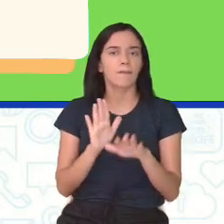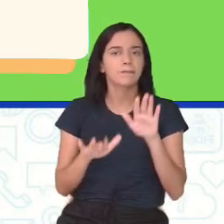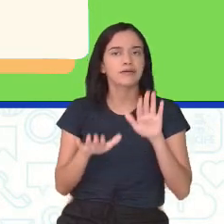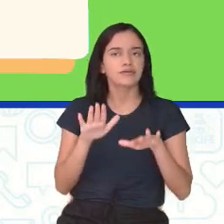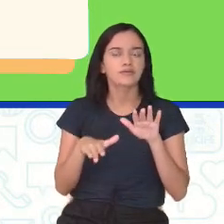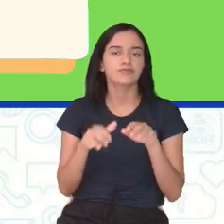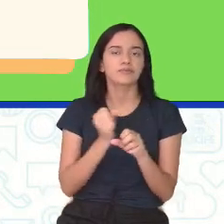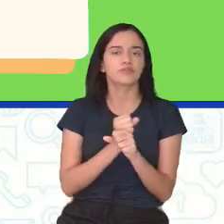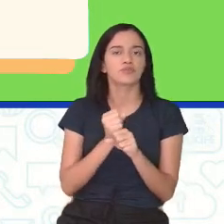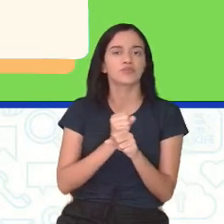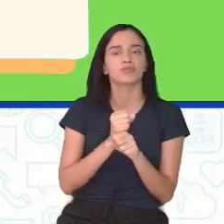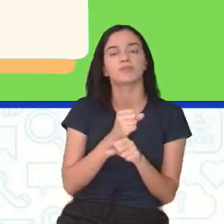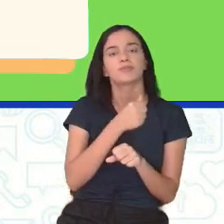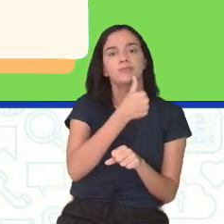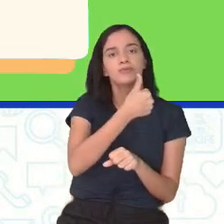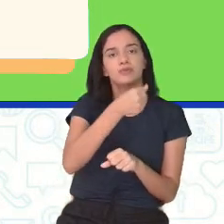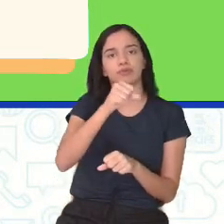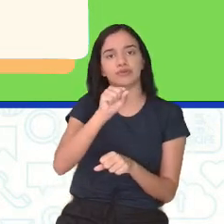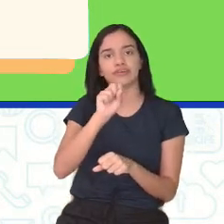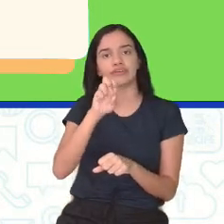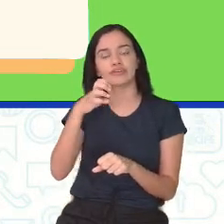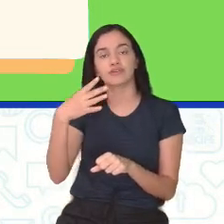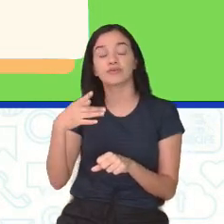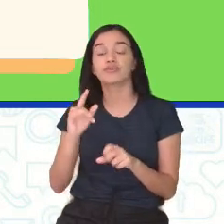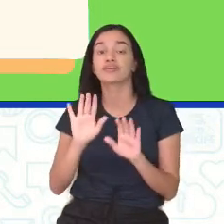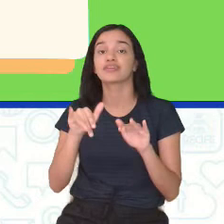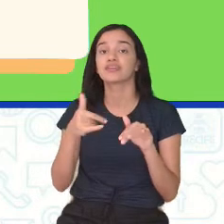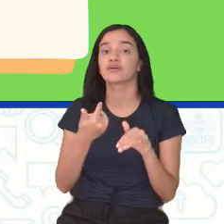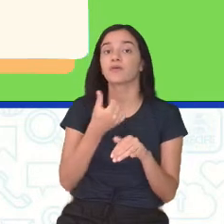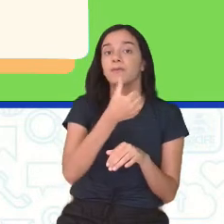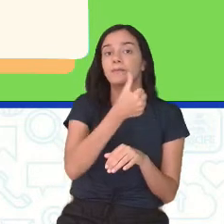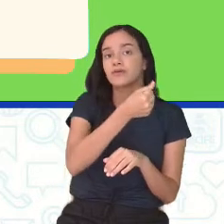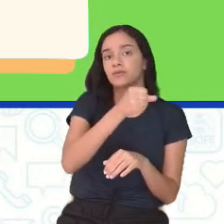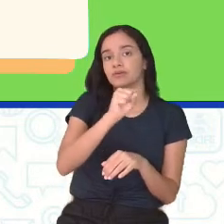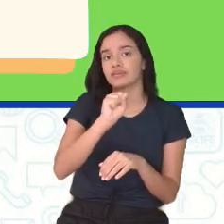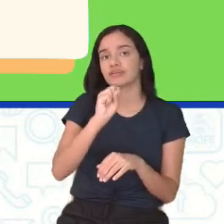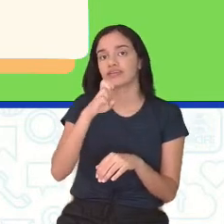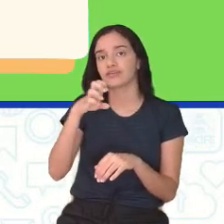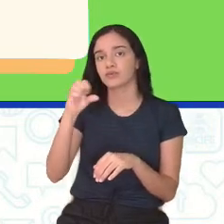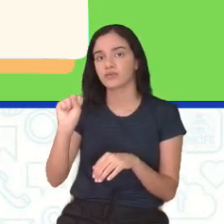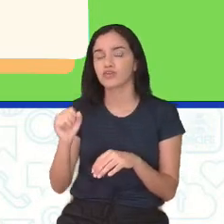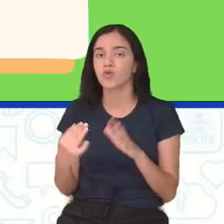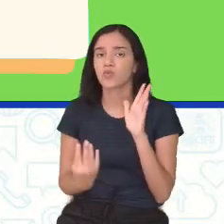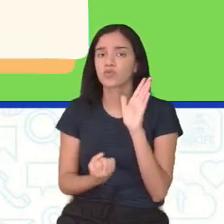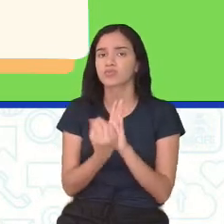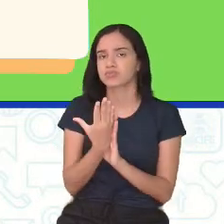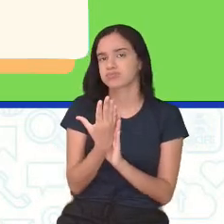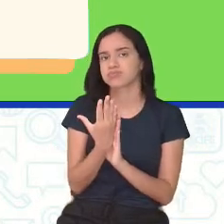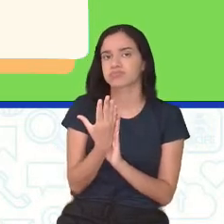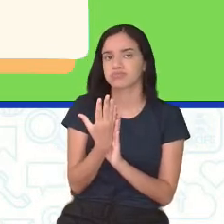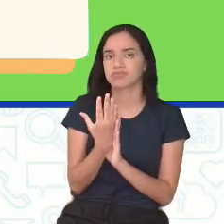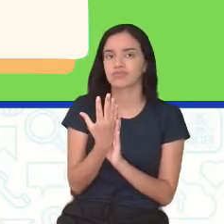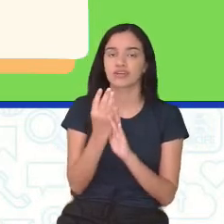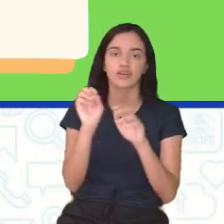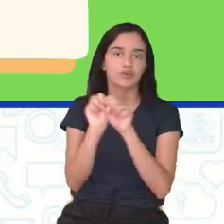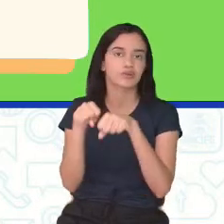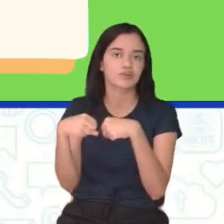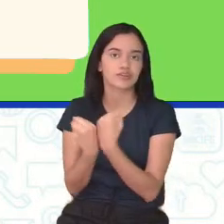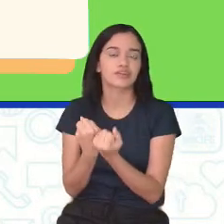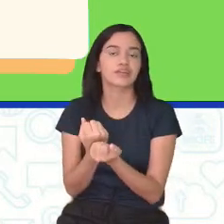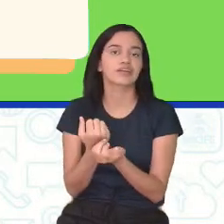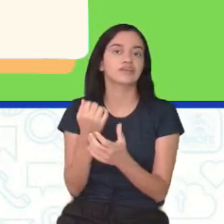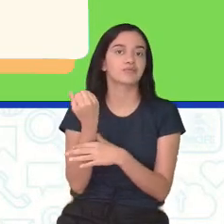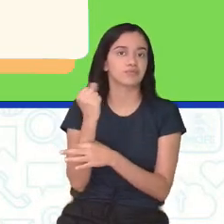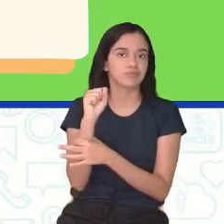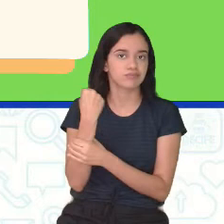824, e só em 58 é que eles conseguem criar aí essa sociedade de ginástica